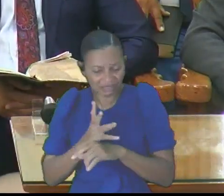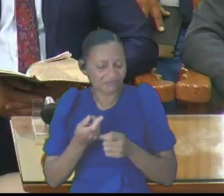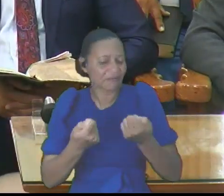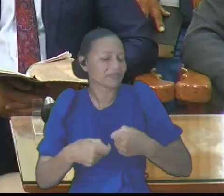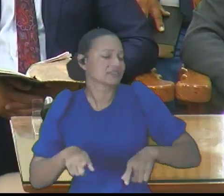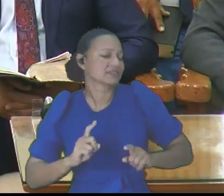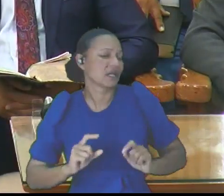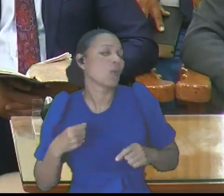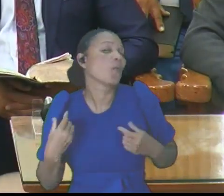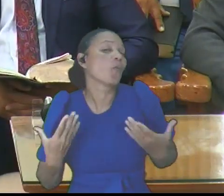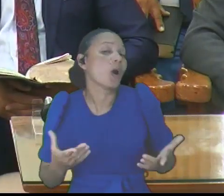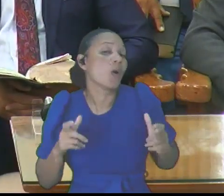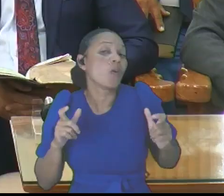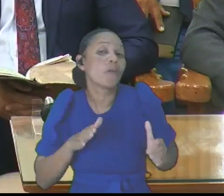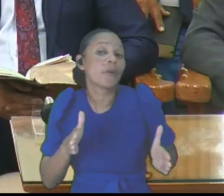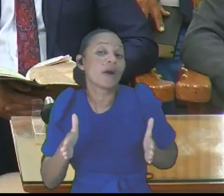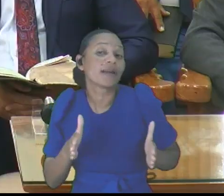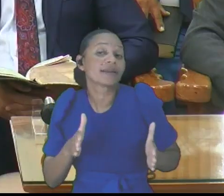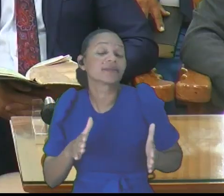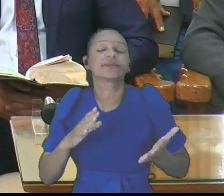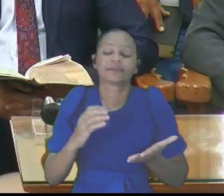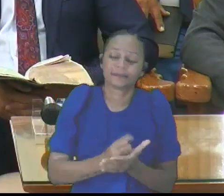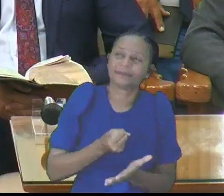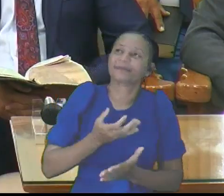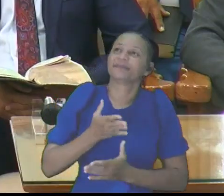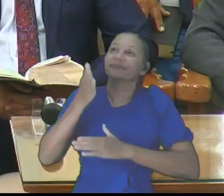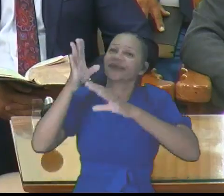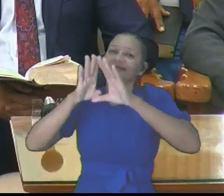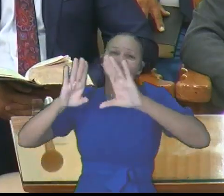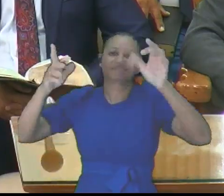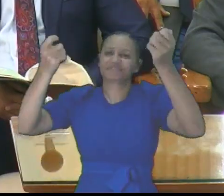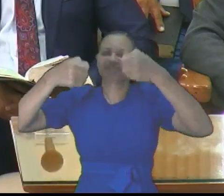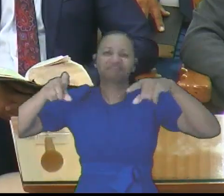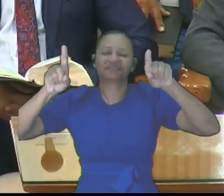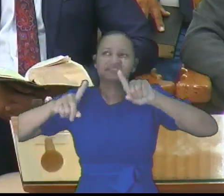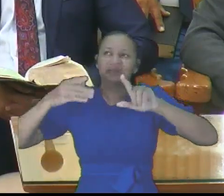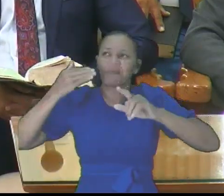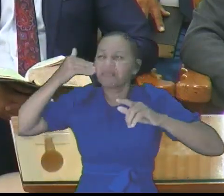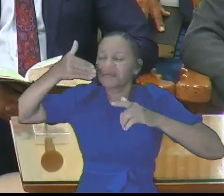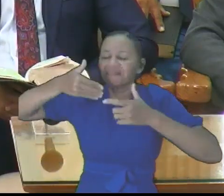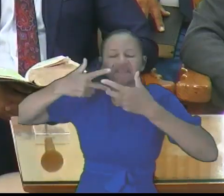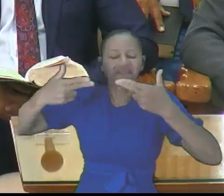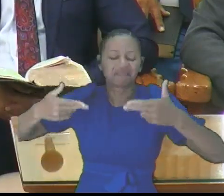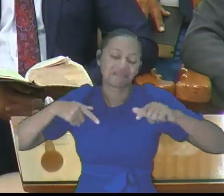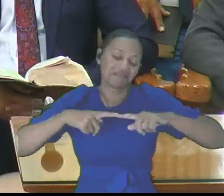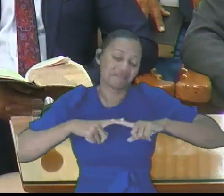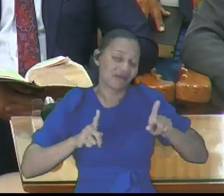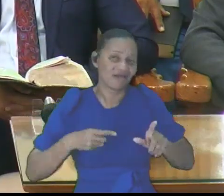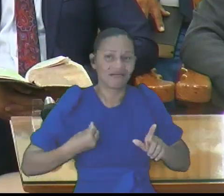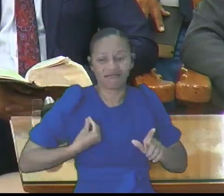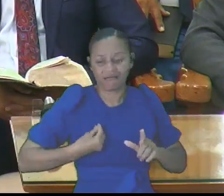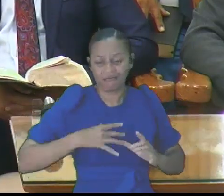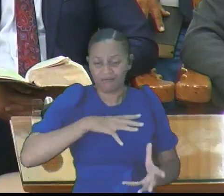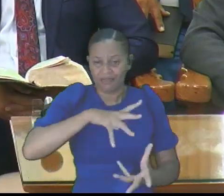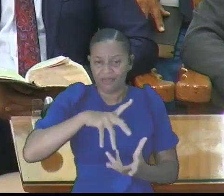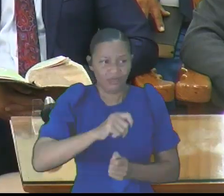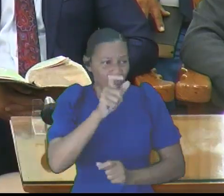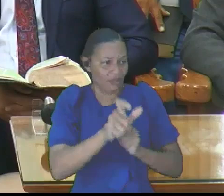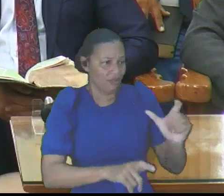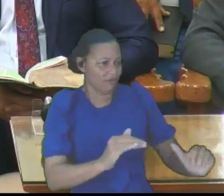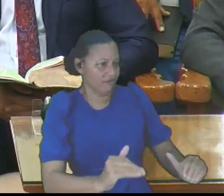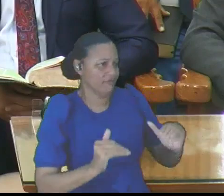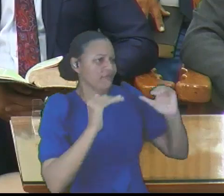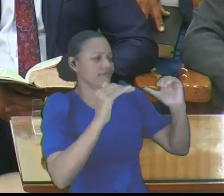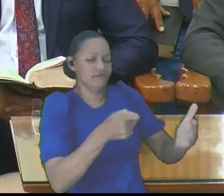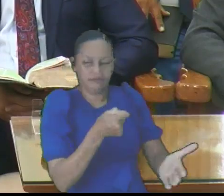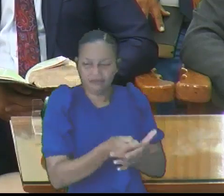dessas coisas? Quando a igreja for para onde, irmão? Para o céu. Lá no céu não precisa, mas aqui na terra, nós estamos na terra. As autoridades exigem